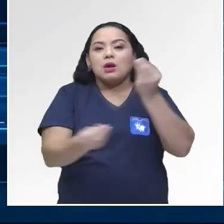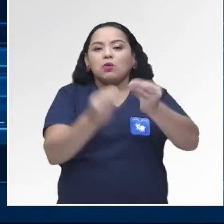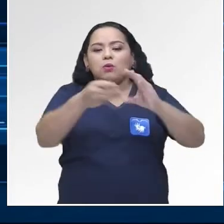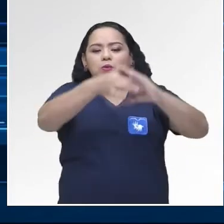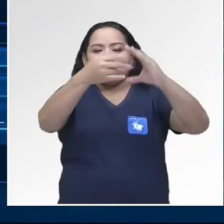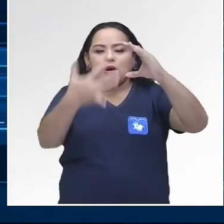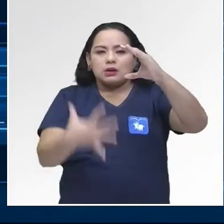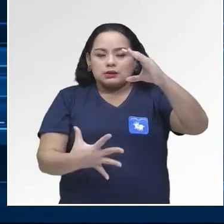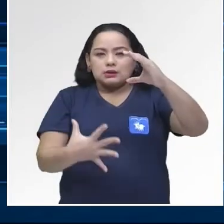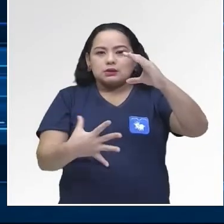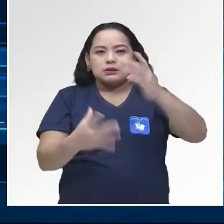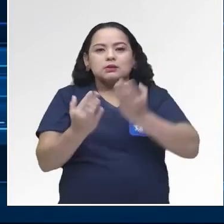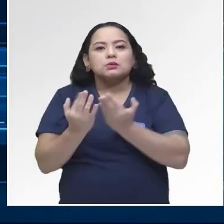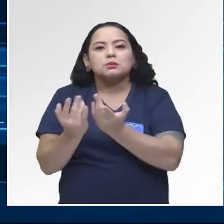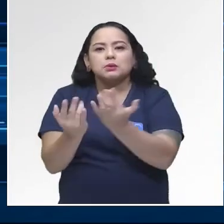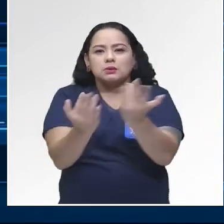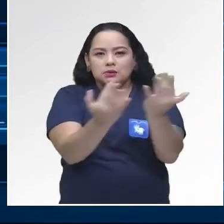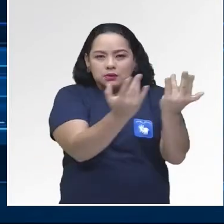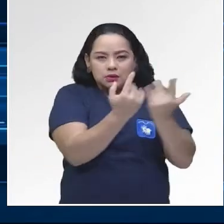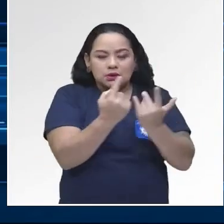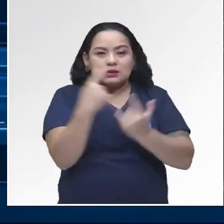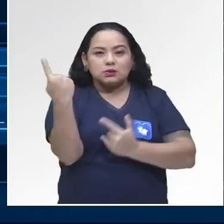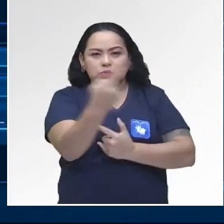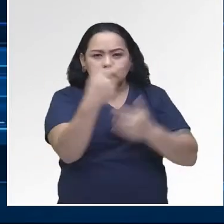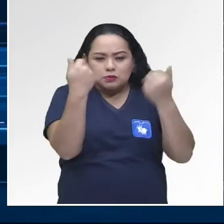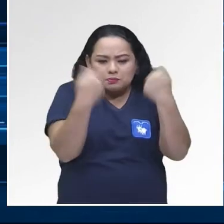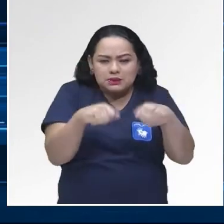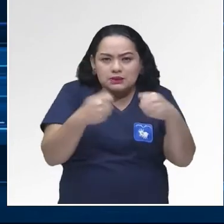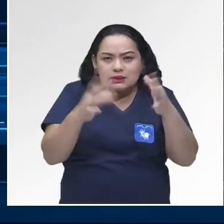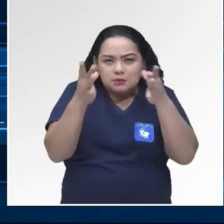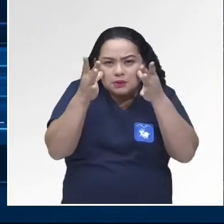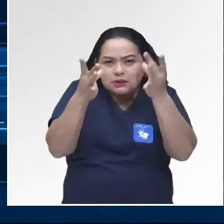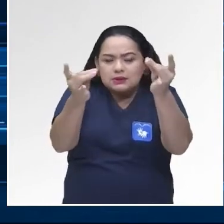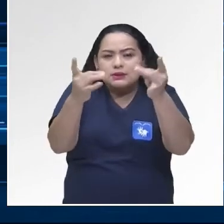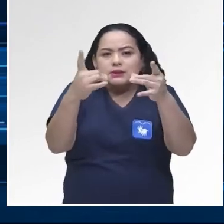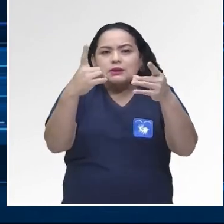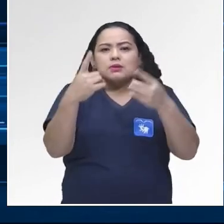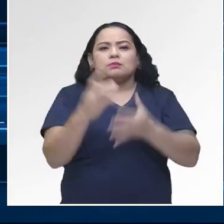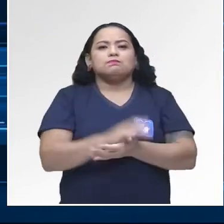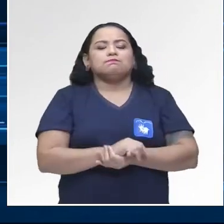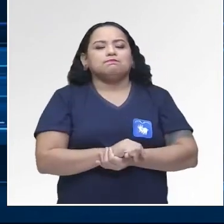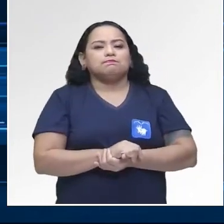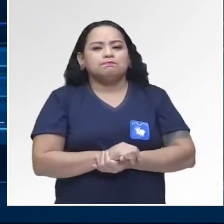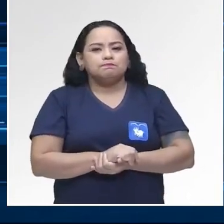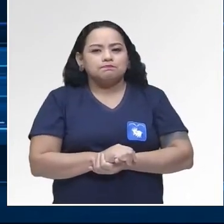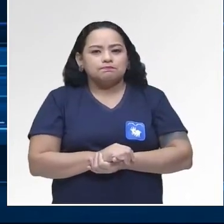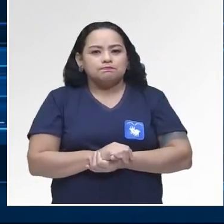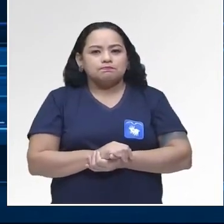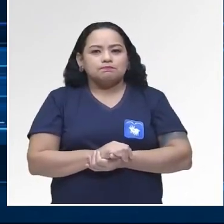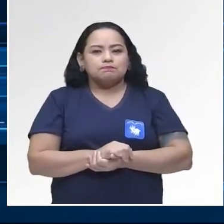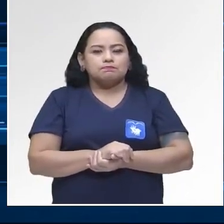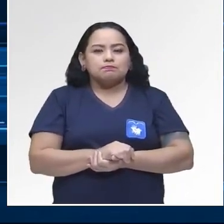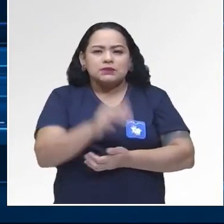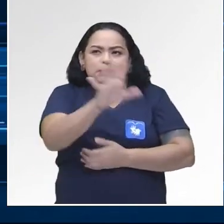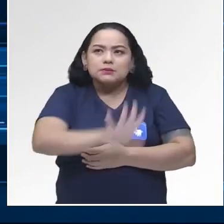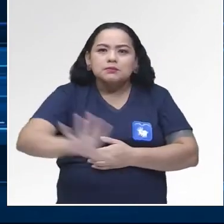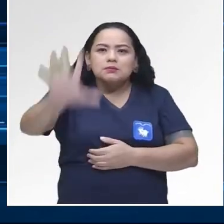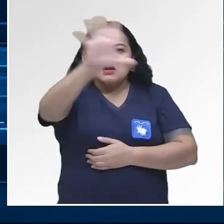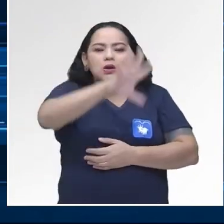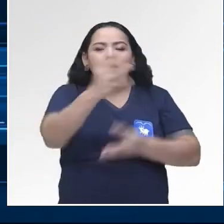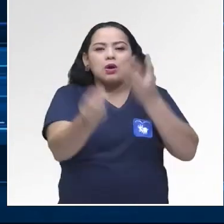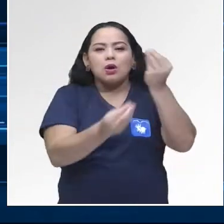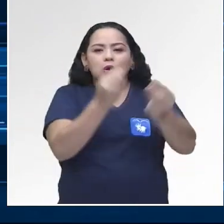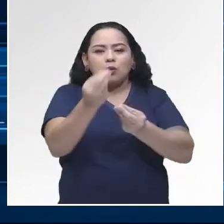característica também do senso comum. Então, nós precisamos estar atentos, né, para essa dimensão aí, né, essa dimensão que